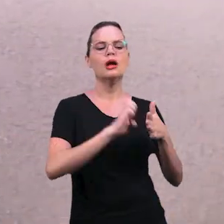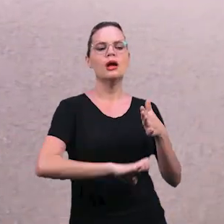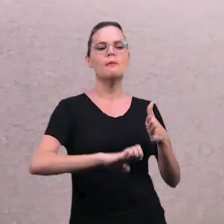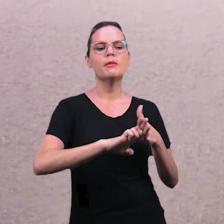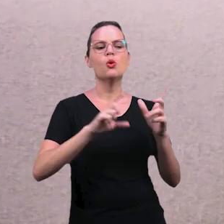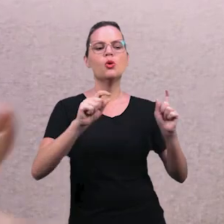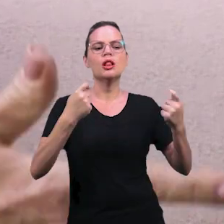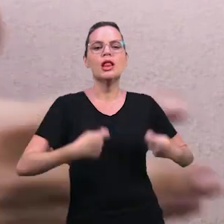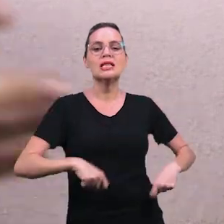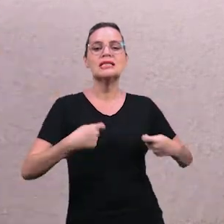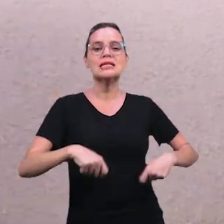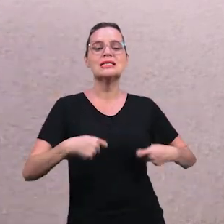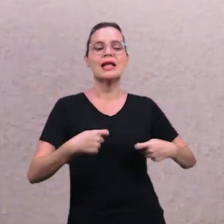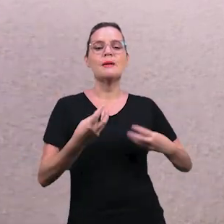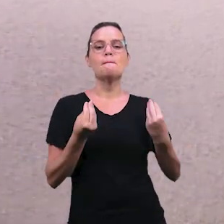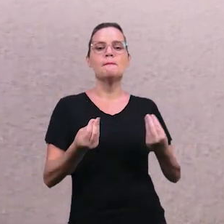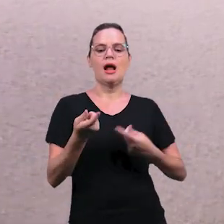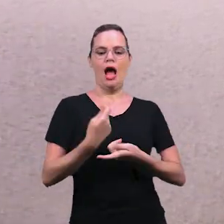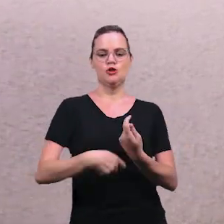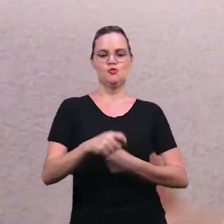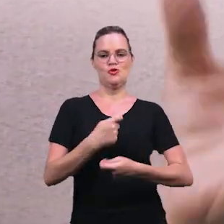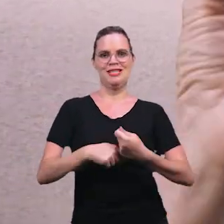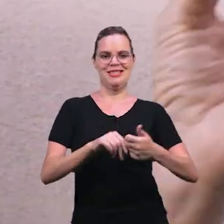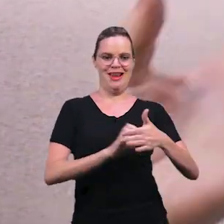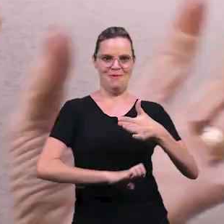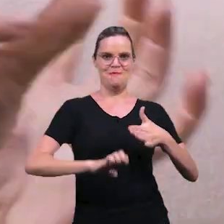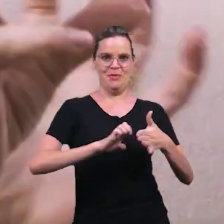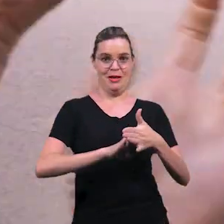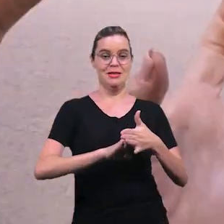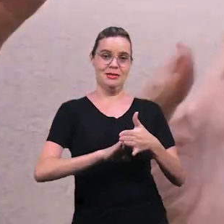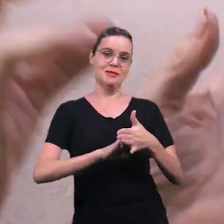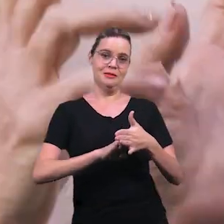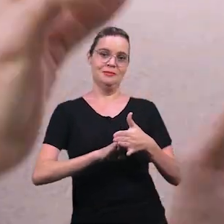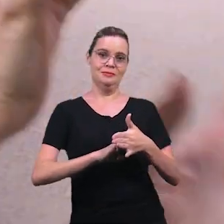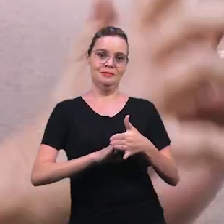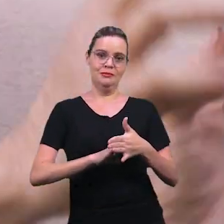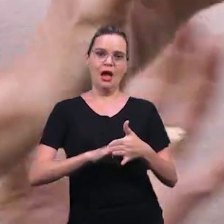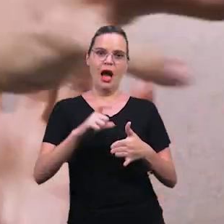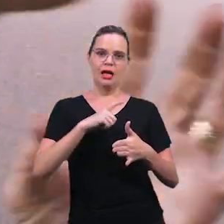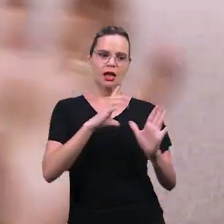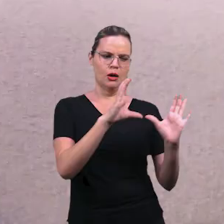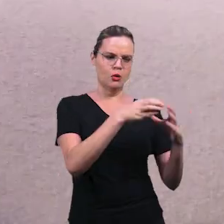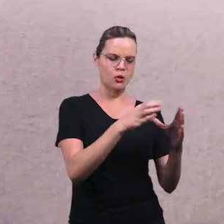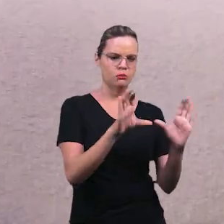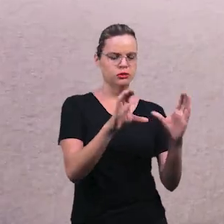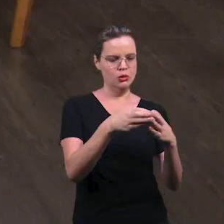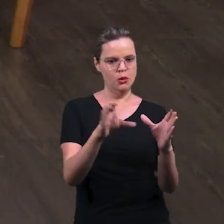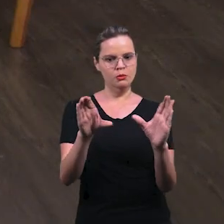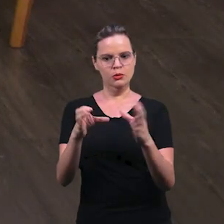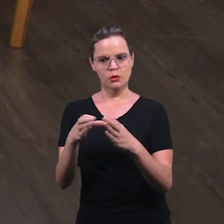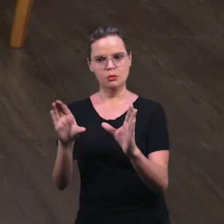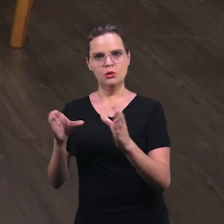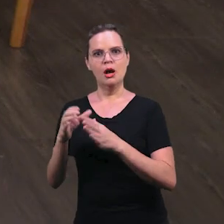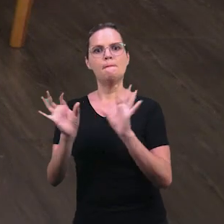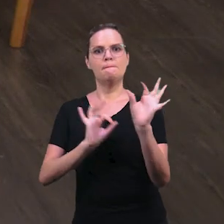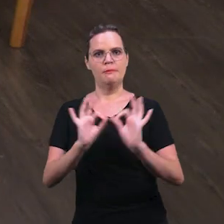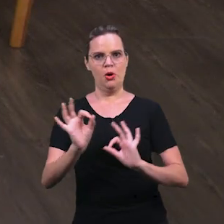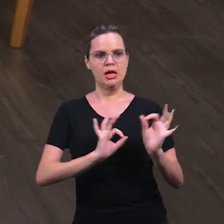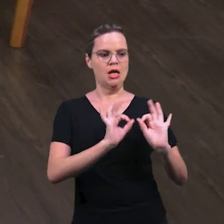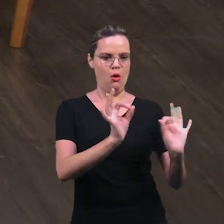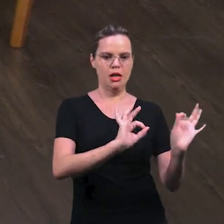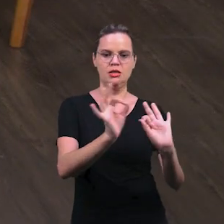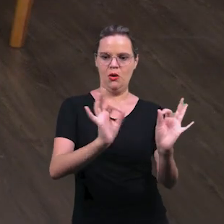Do que é necessário para administrar aquela empresa. E aí ela é dividida em setores, e você tem que organizar